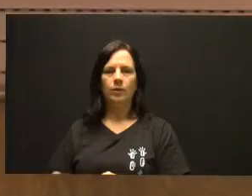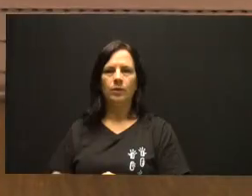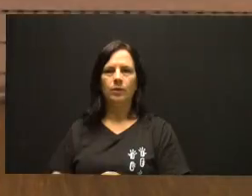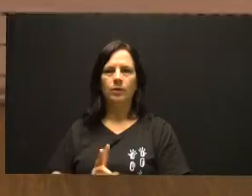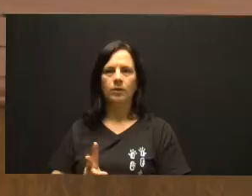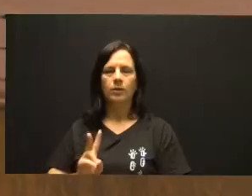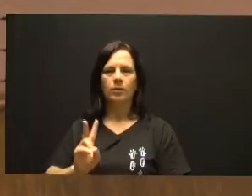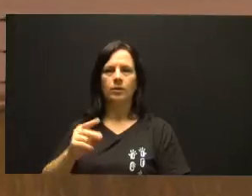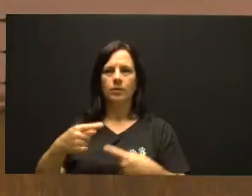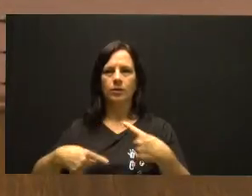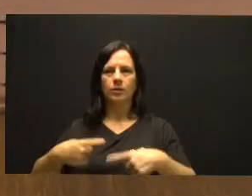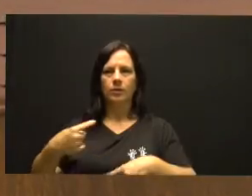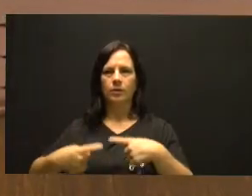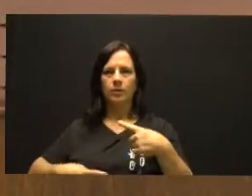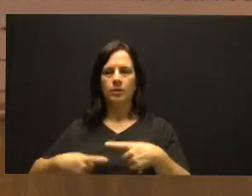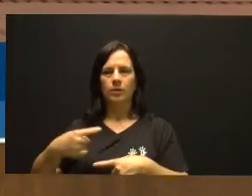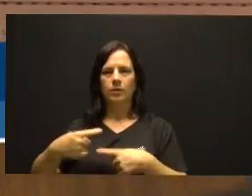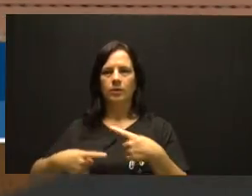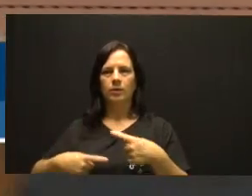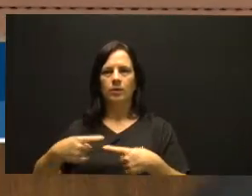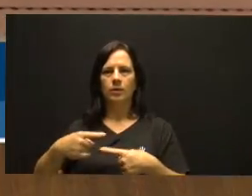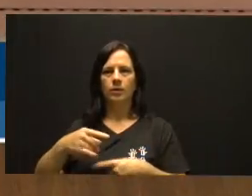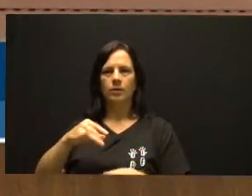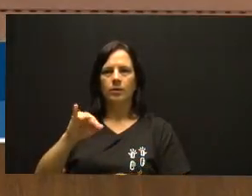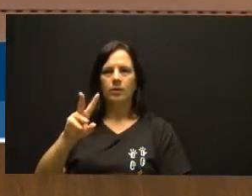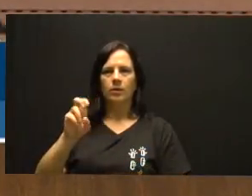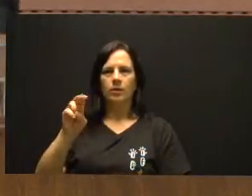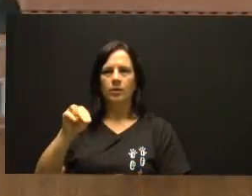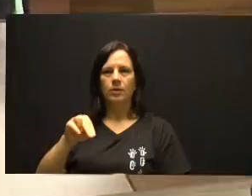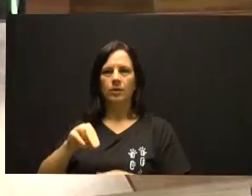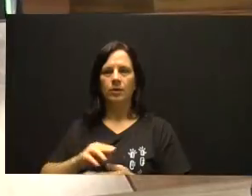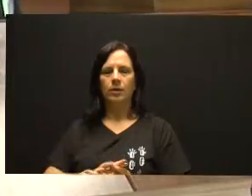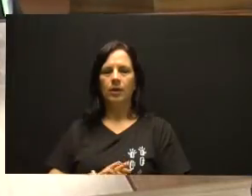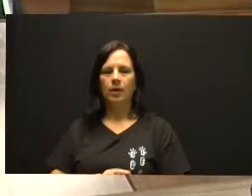Continua em discussão, com a palavra o vereador Ivan Idobrando.